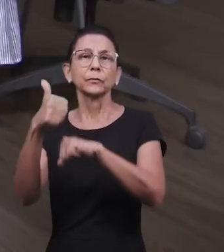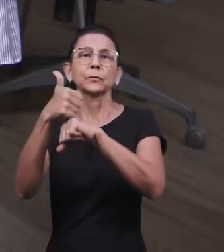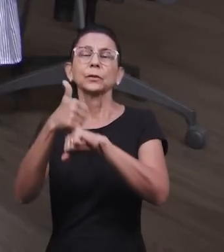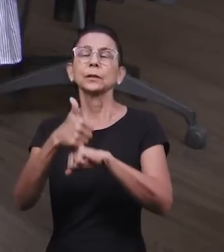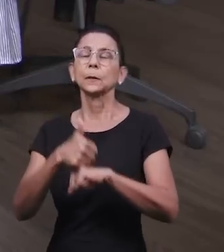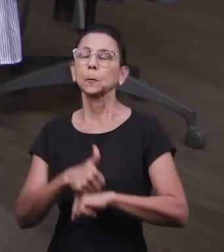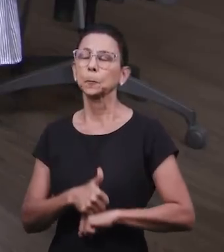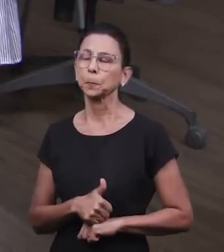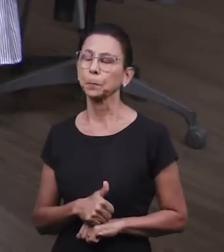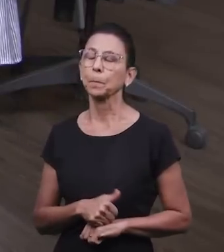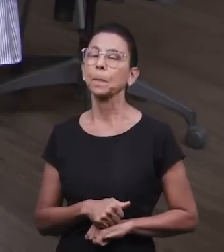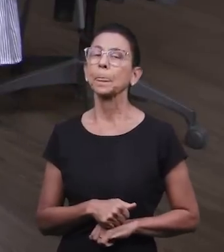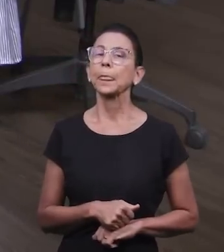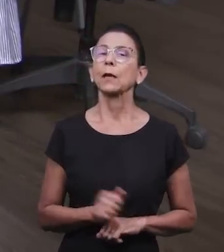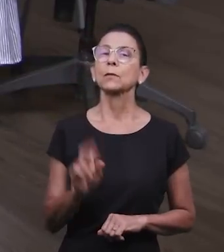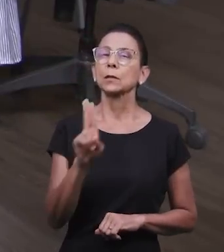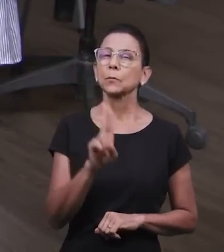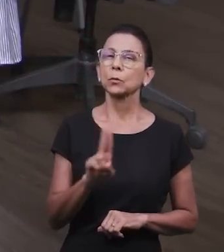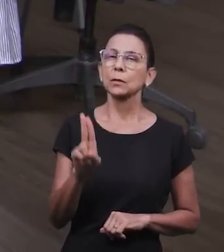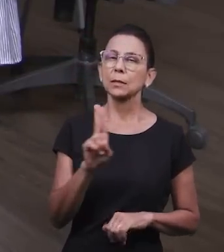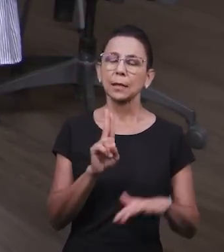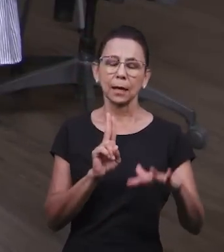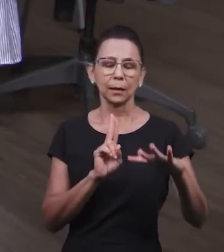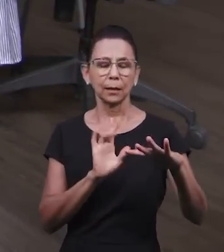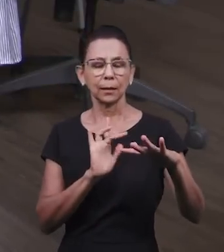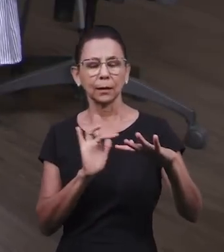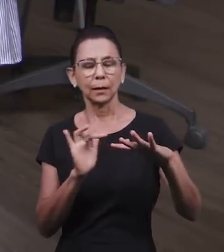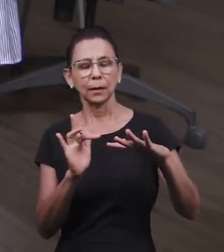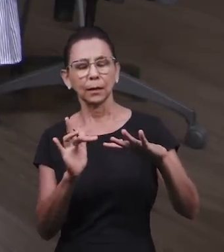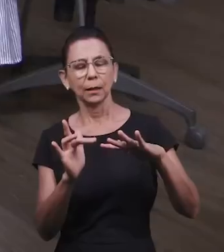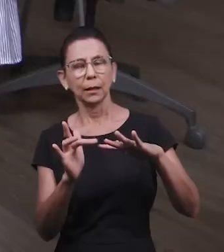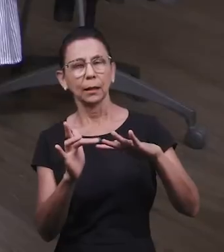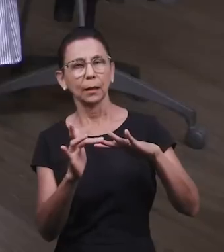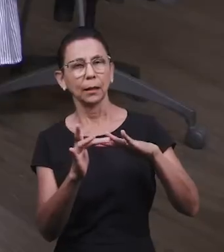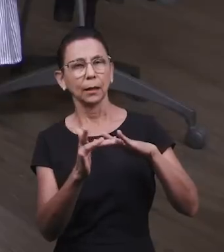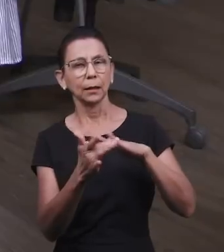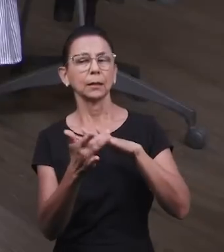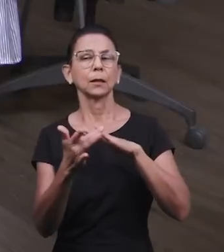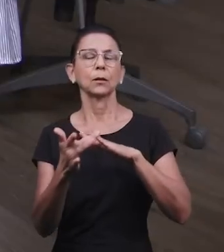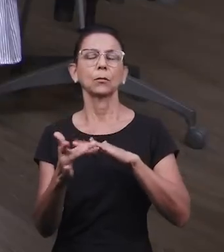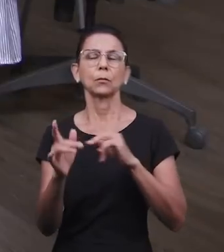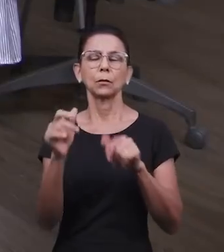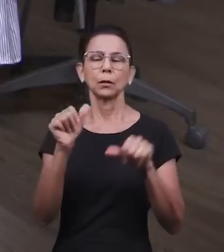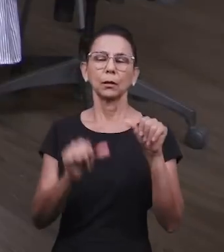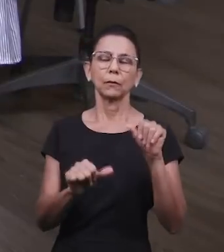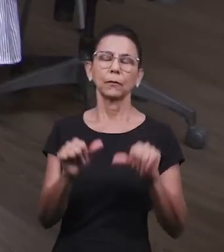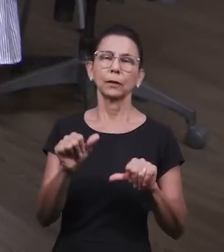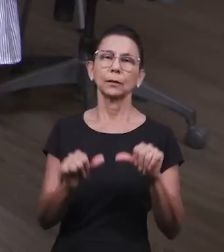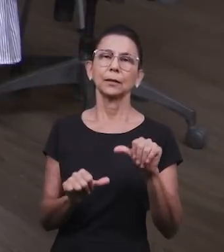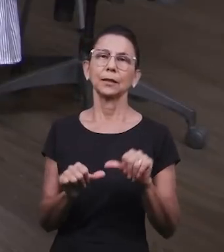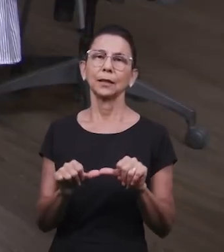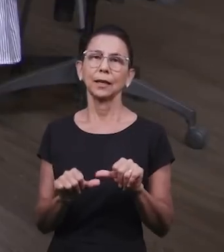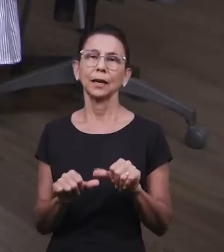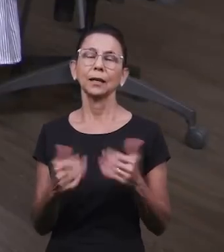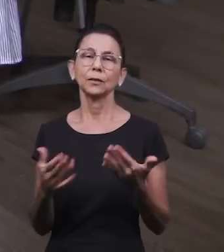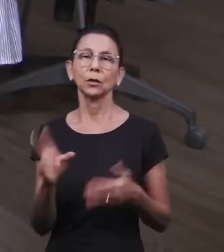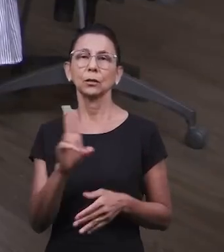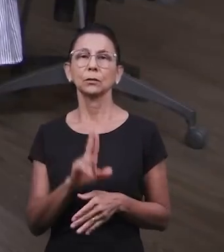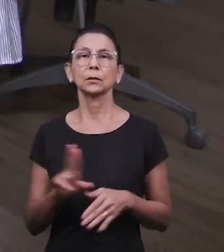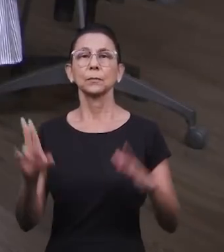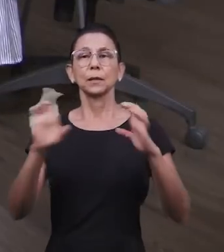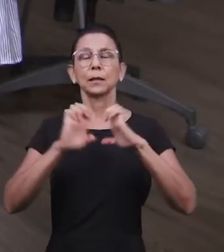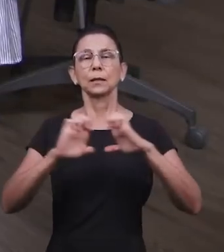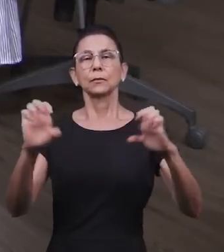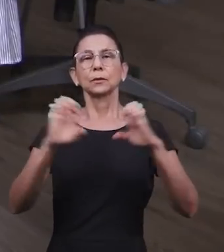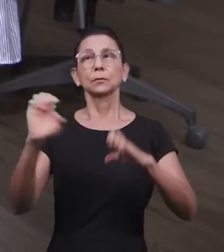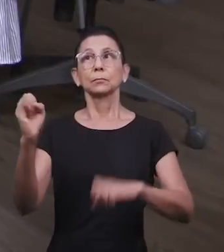ser analisado caso a caso e, sem dúvida alguma, um dos usos que hoje nós temos feito muita menção na igreja é o uso da evangelização, que ele é